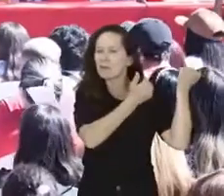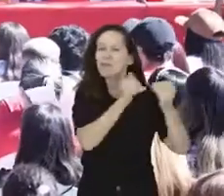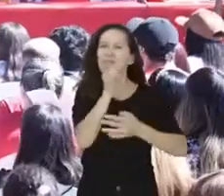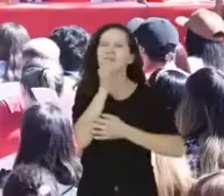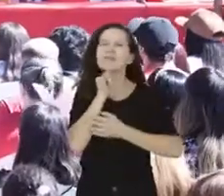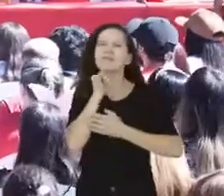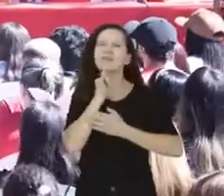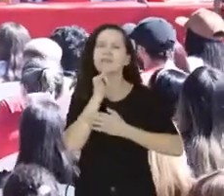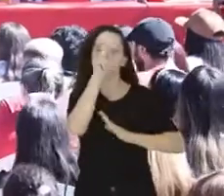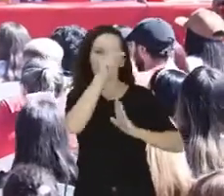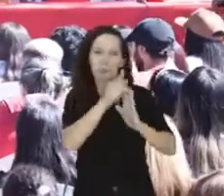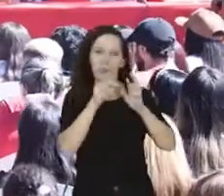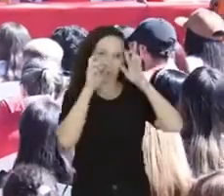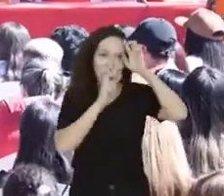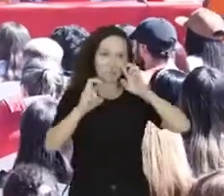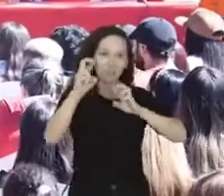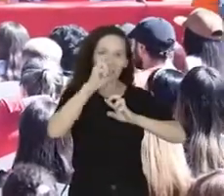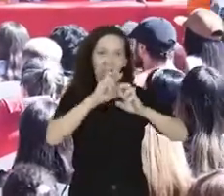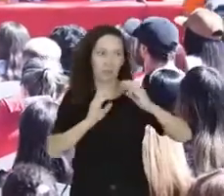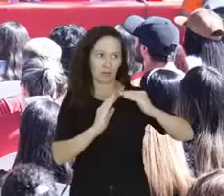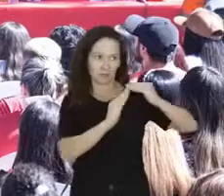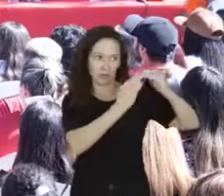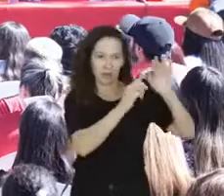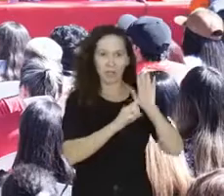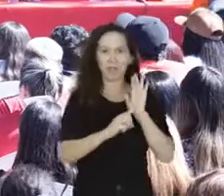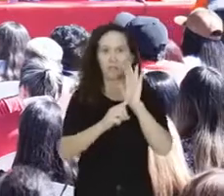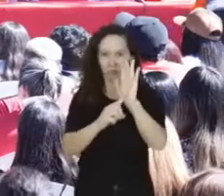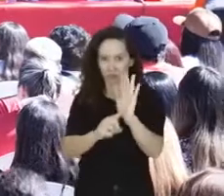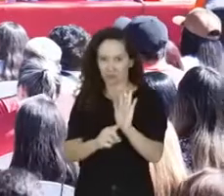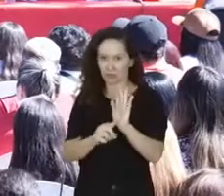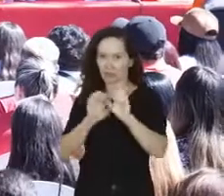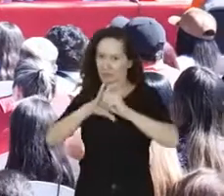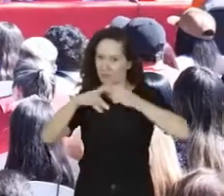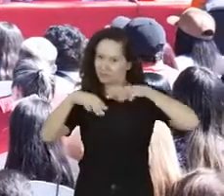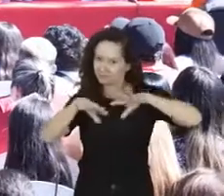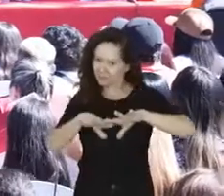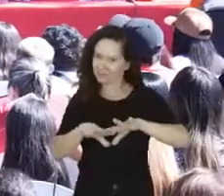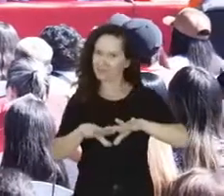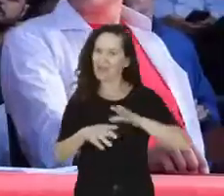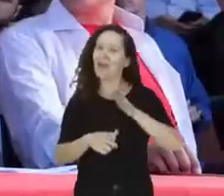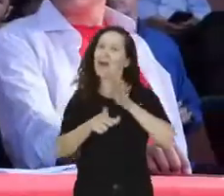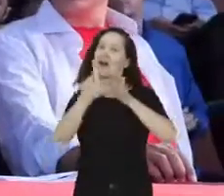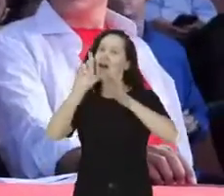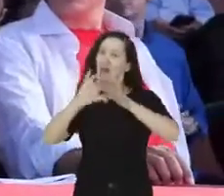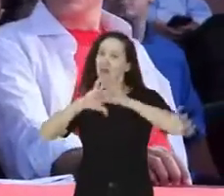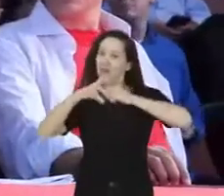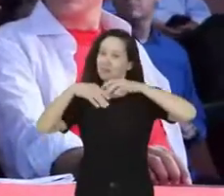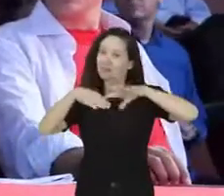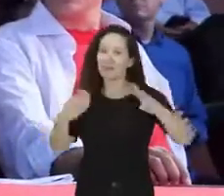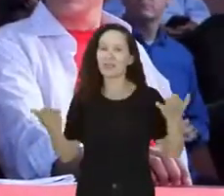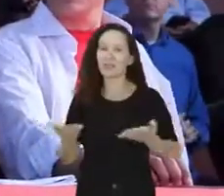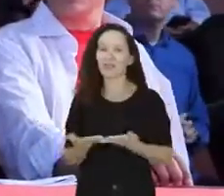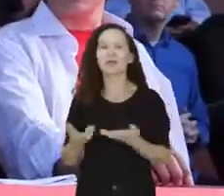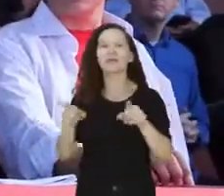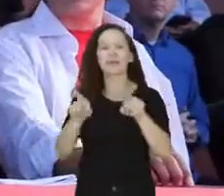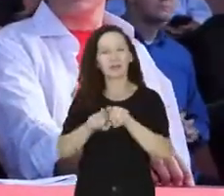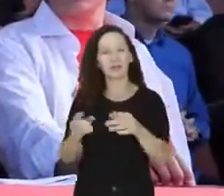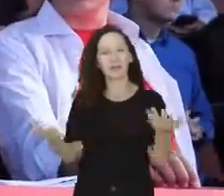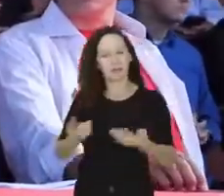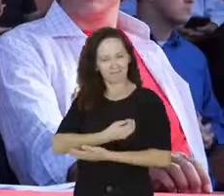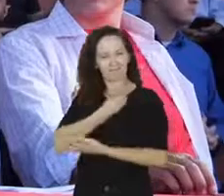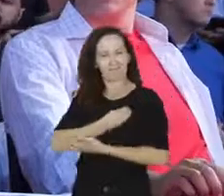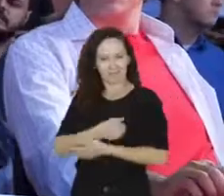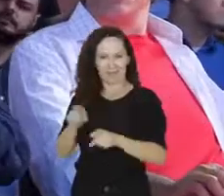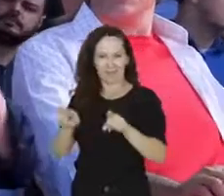Olho na Quebrada mostrou muito isso na pandemia, antes da pandemia e nesse momento agora, né, que a gente está vivendo também, né?